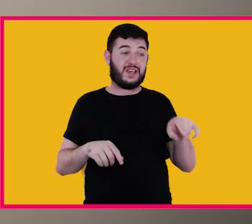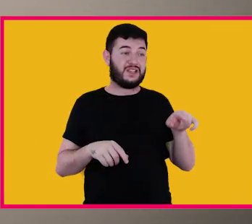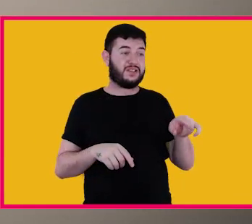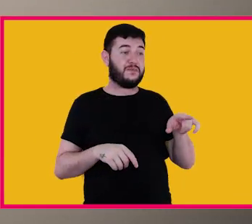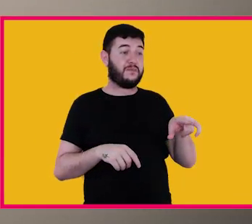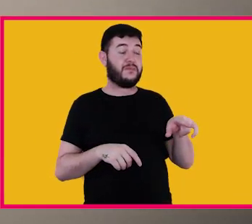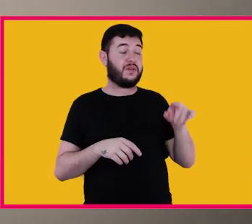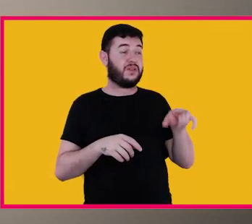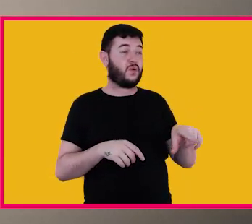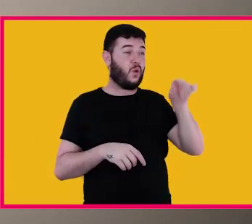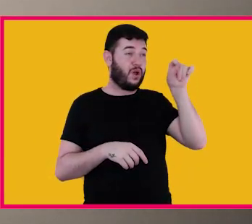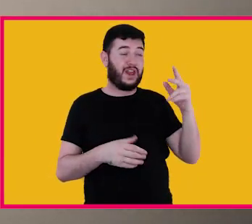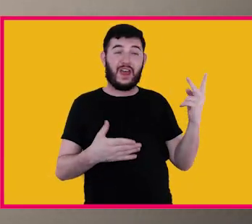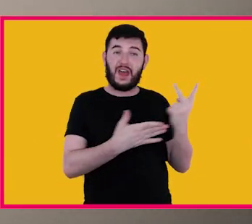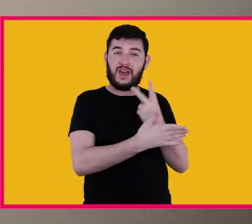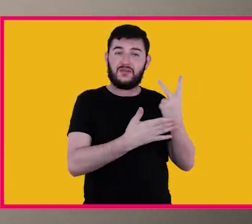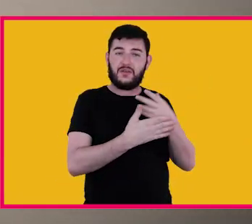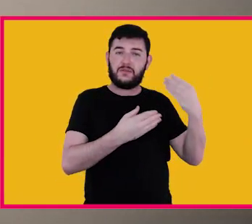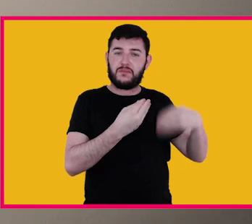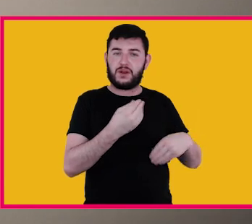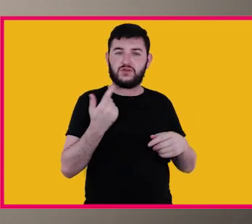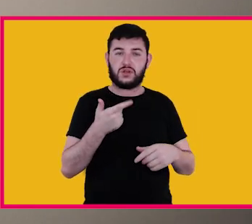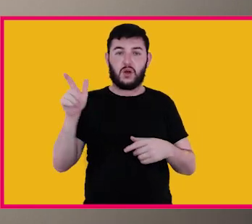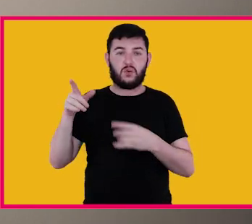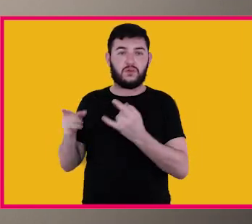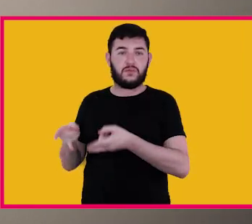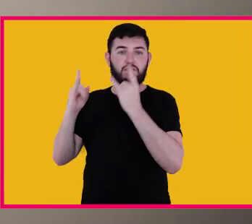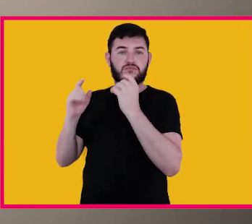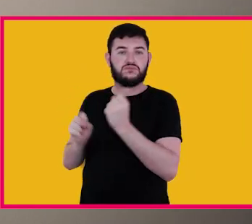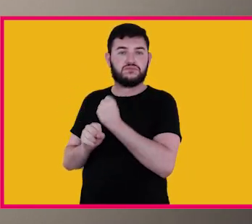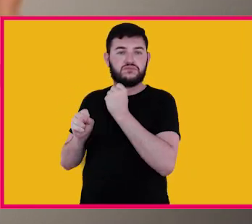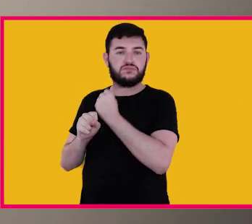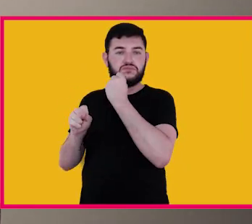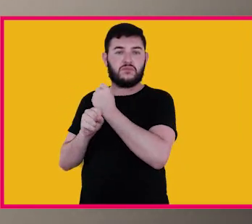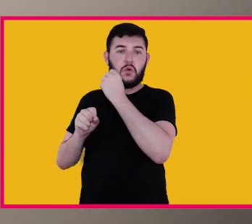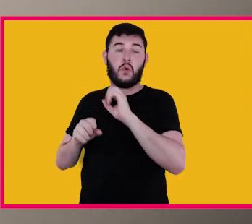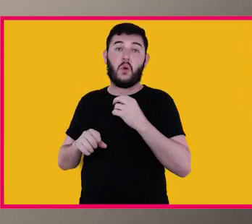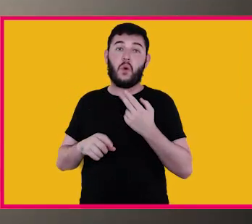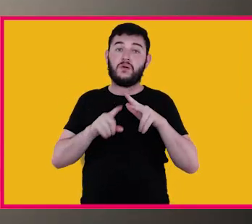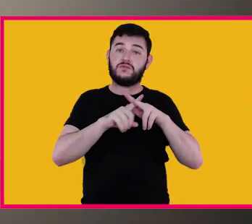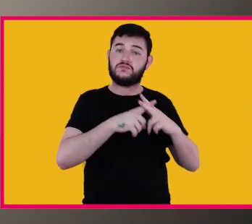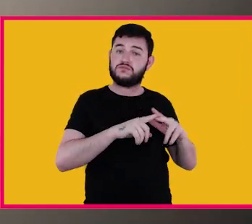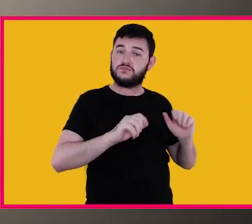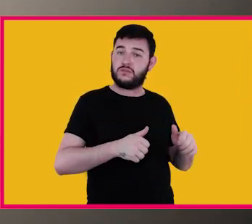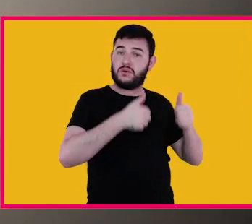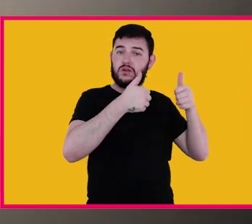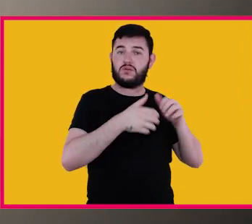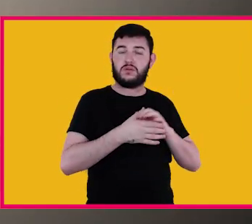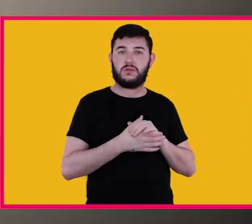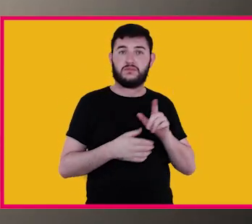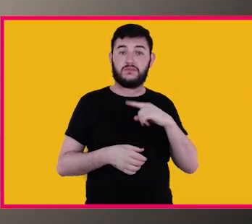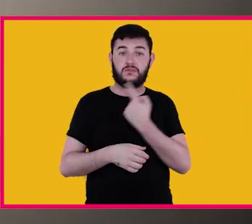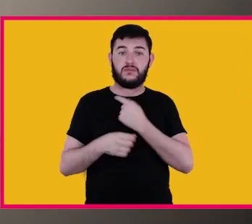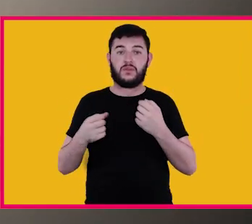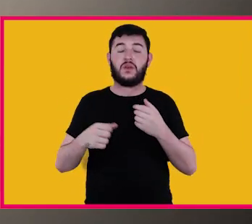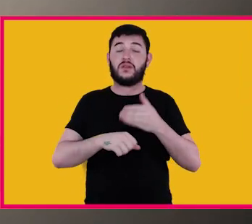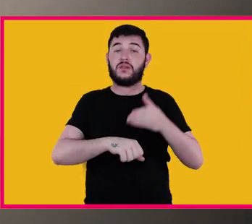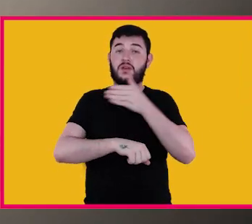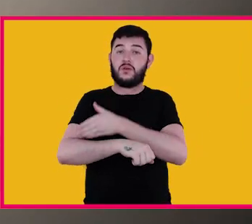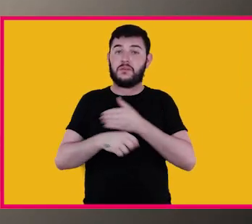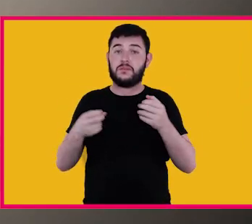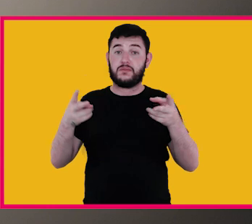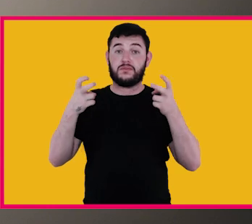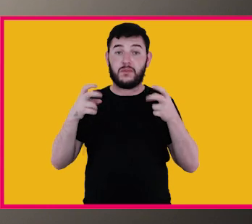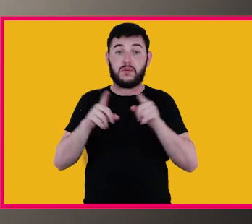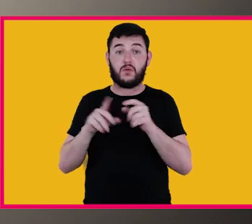inviabilizar totalmente anexações futuras e a implementação de melhorias nesse céu. Vimos anteriormente que o projeto do núcleo básico vem